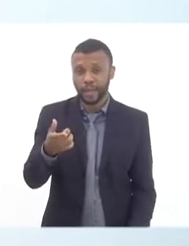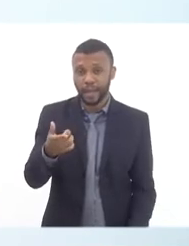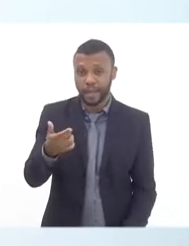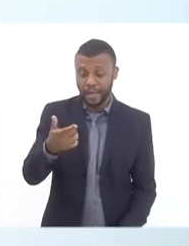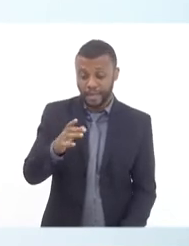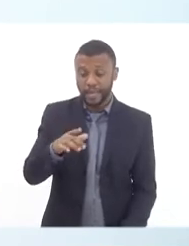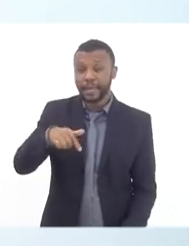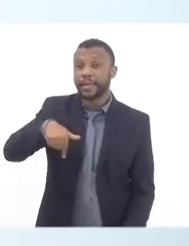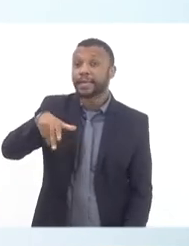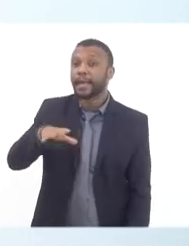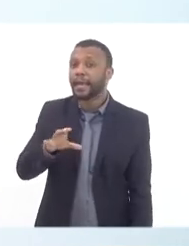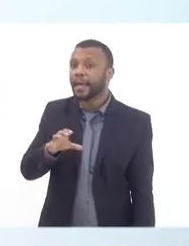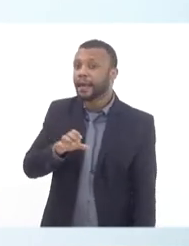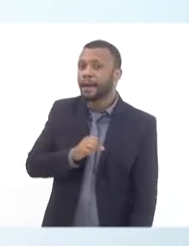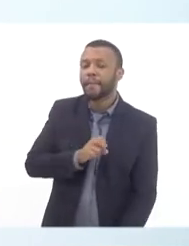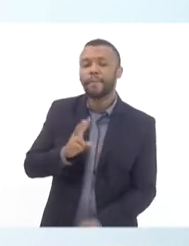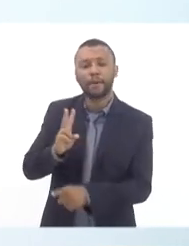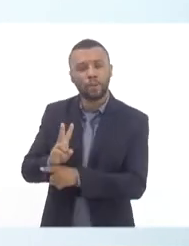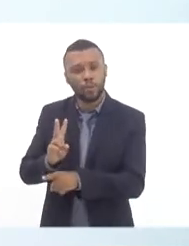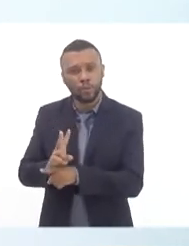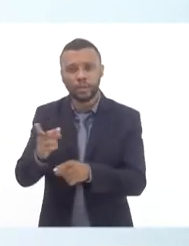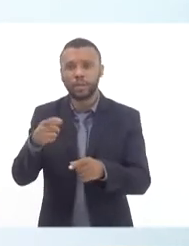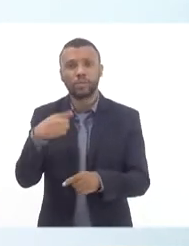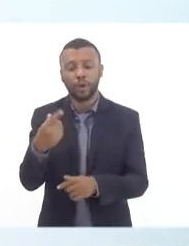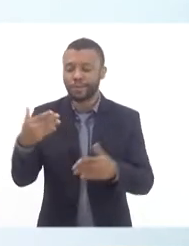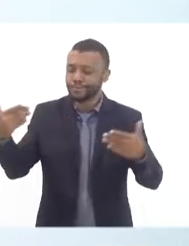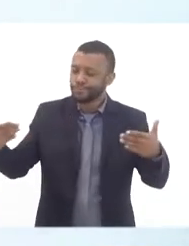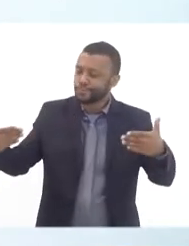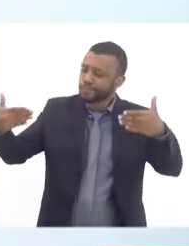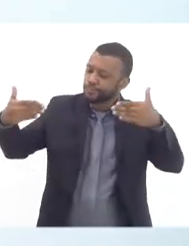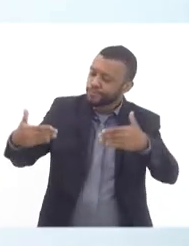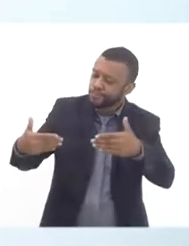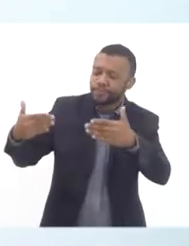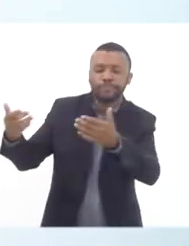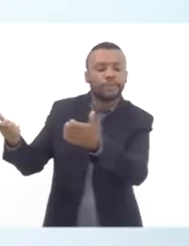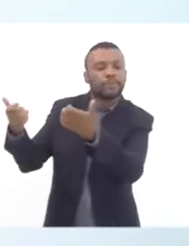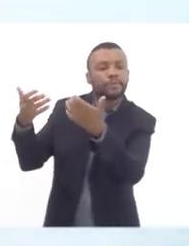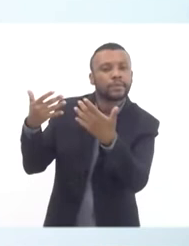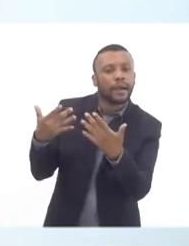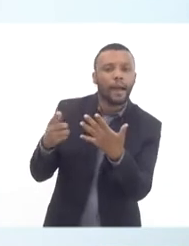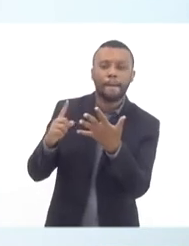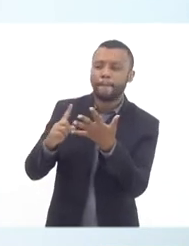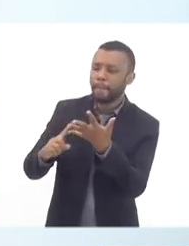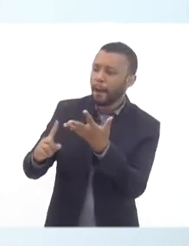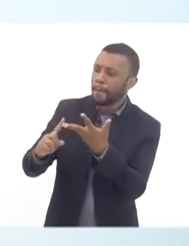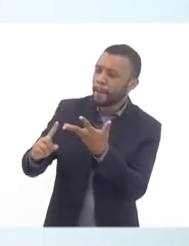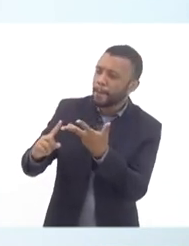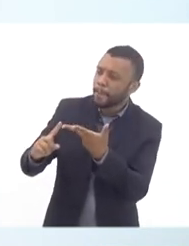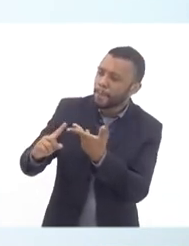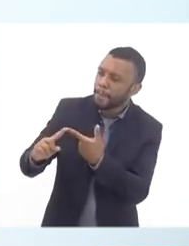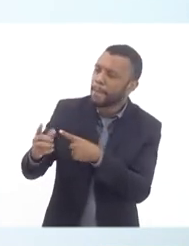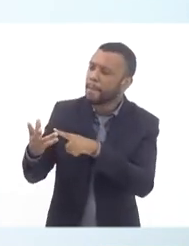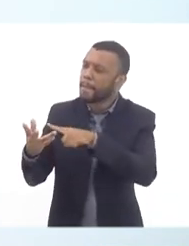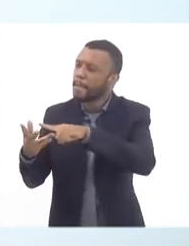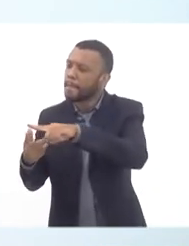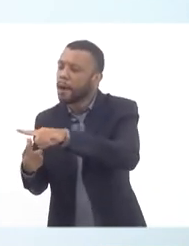inicialmente para nos apresentar essa demanda, falar da importância, e ali a gente começou a abrir o diálogo.